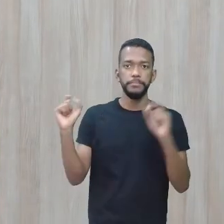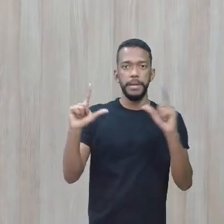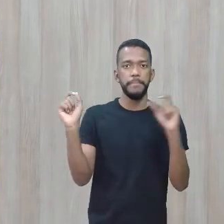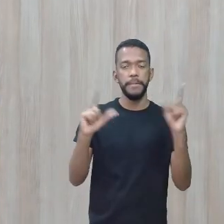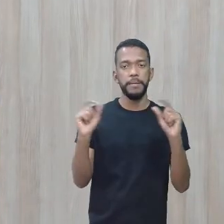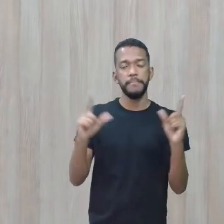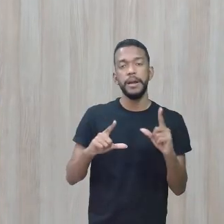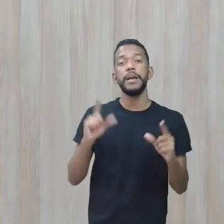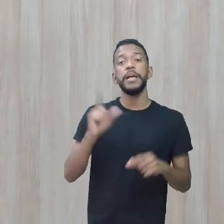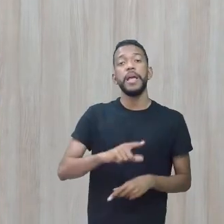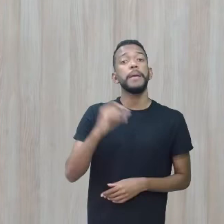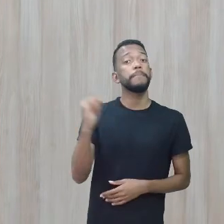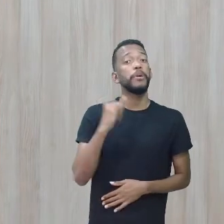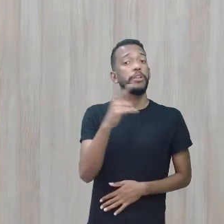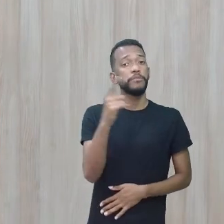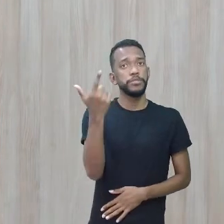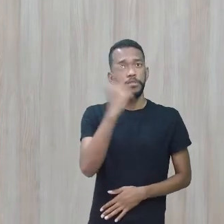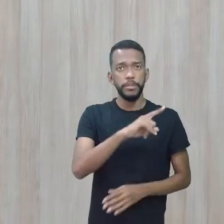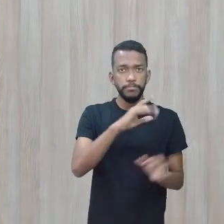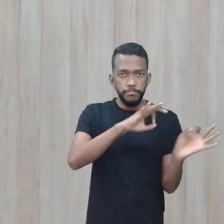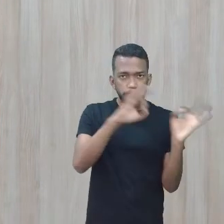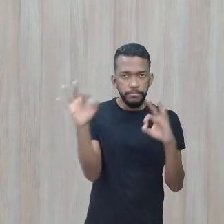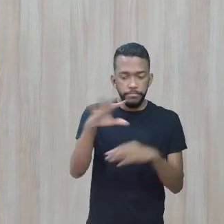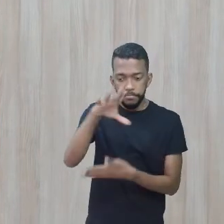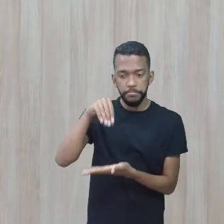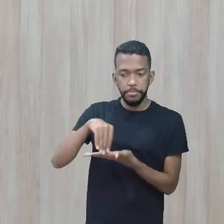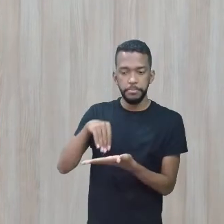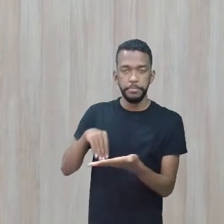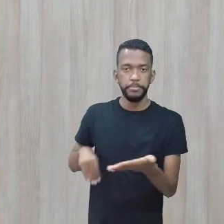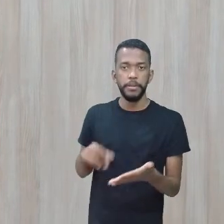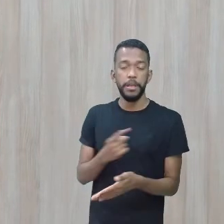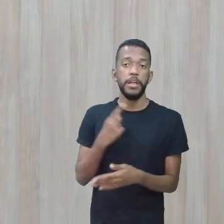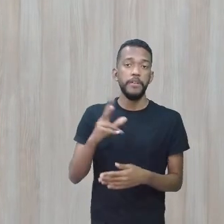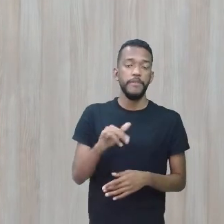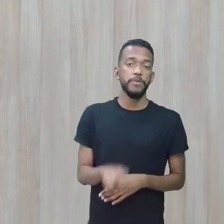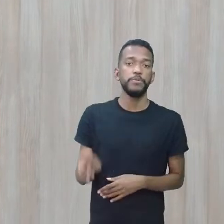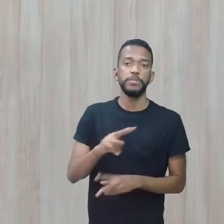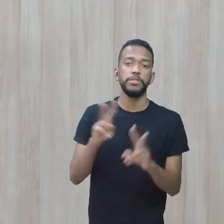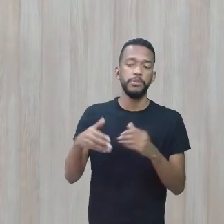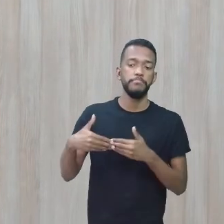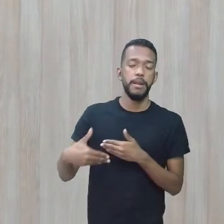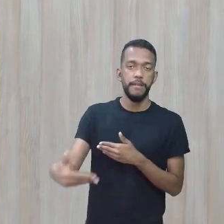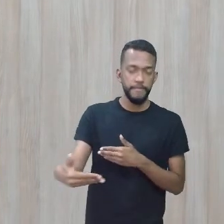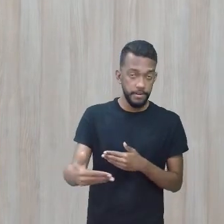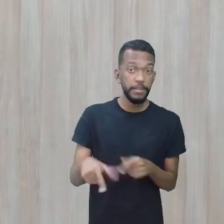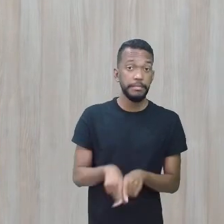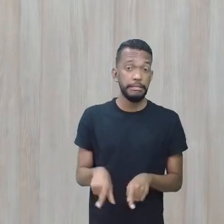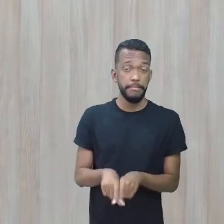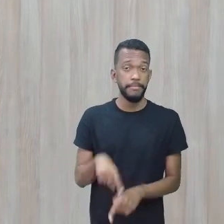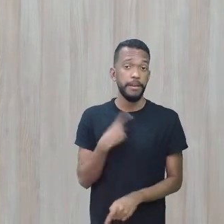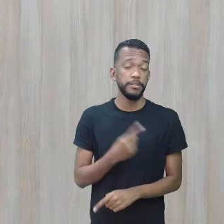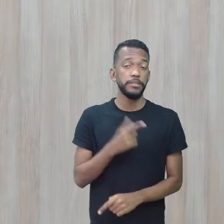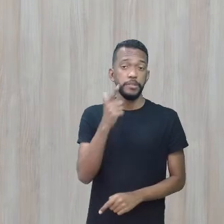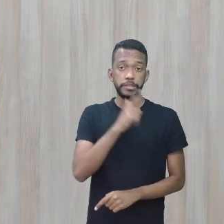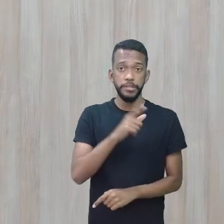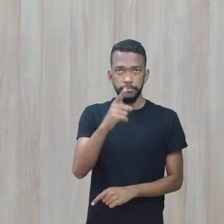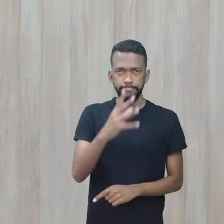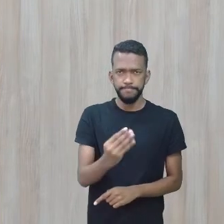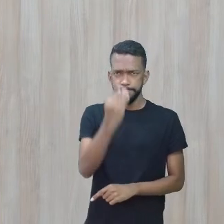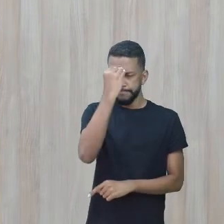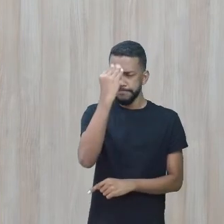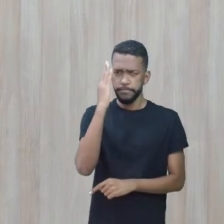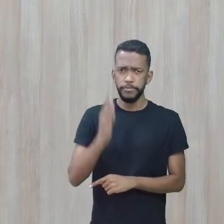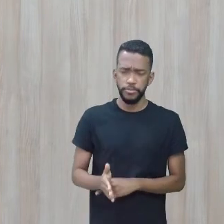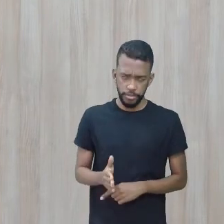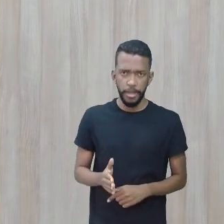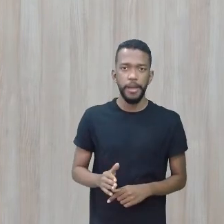são importantes que você guarde como resumo. A gente vai utilizar essas noções mais na frente e eu espero que você grave isso,